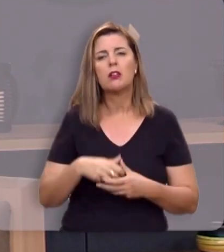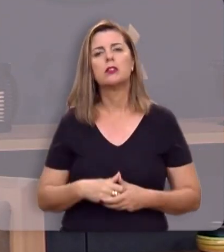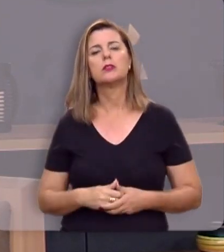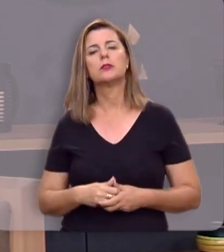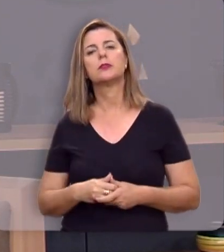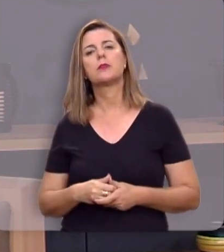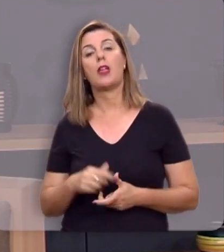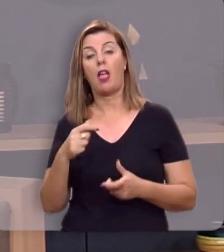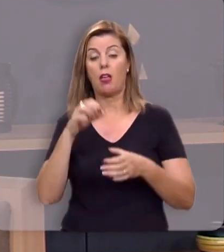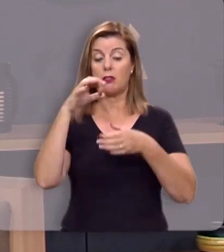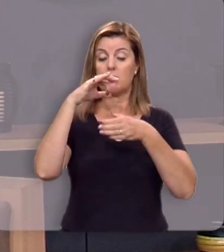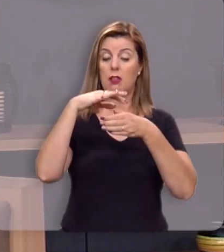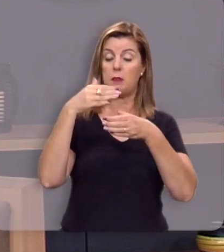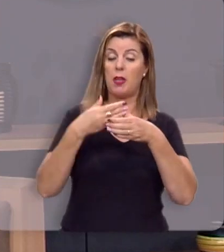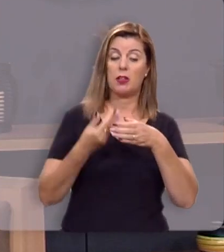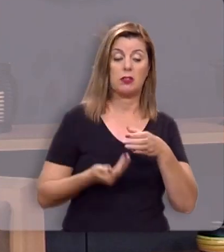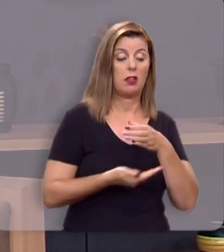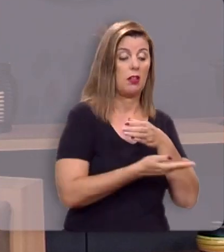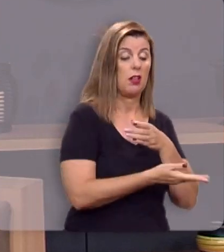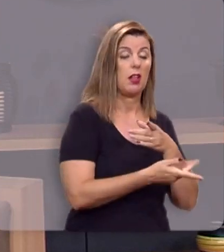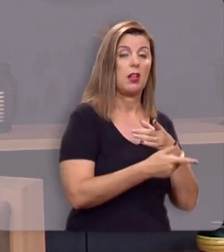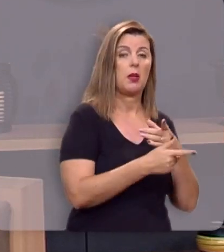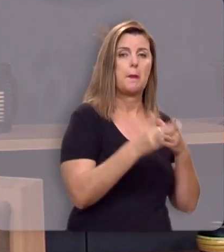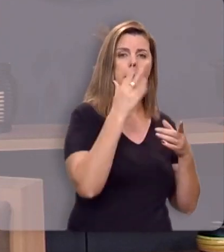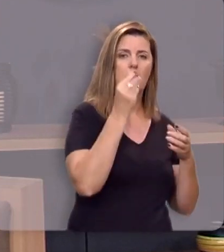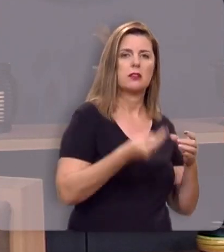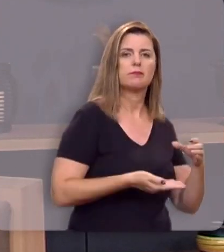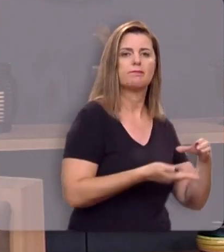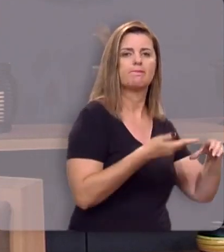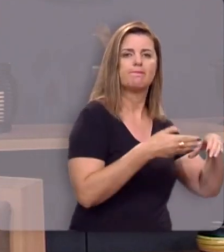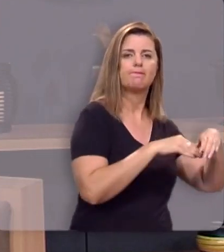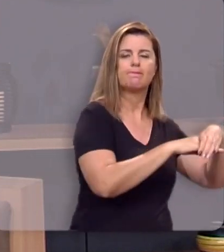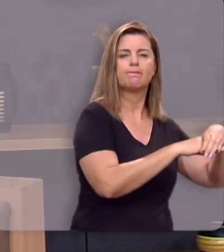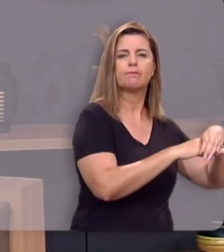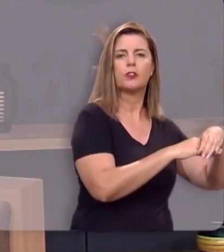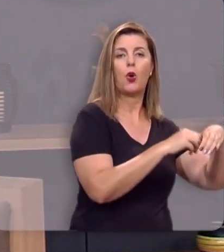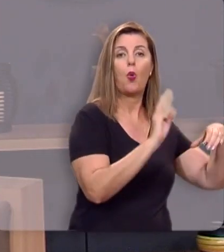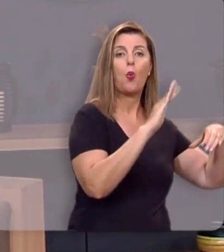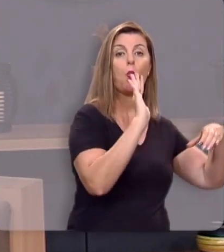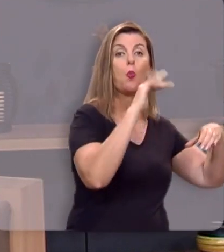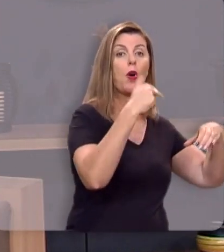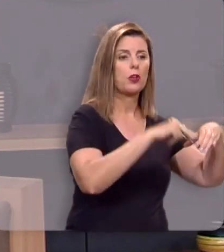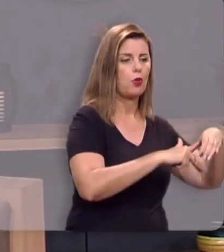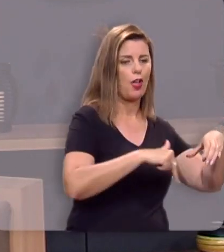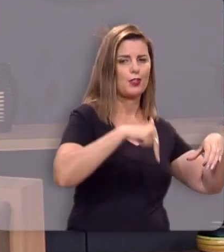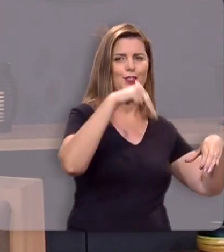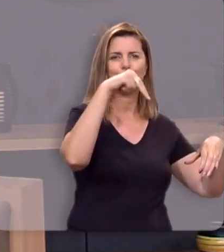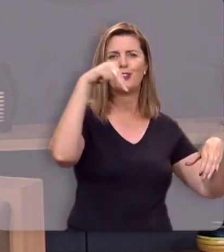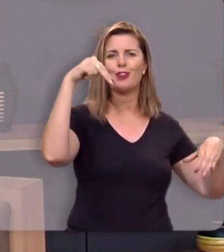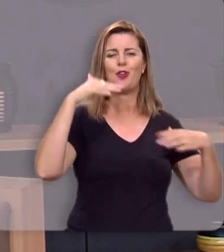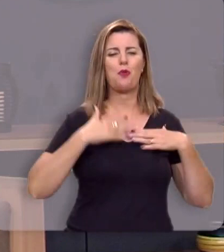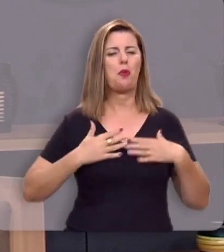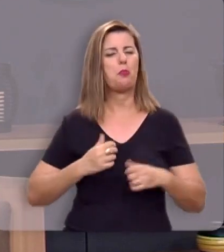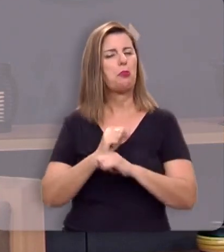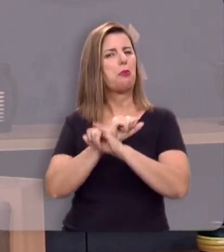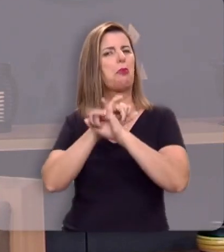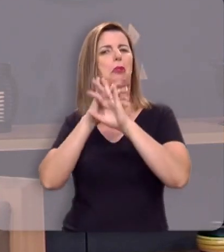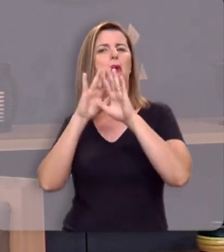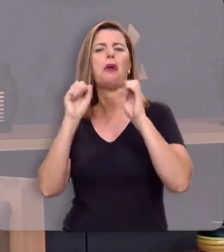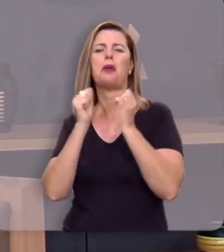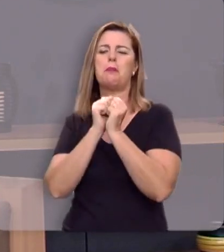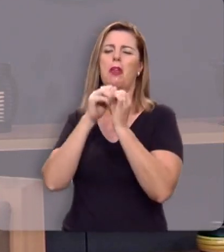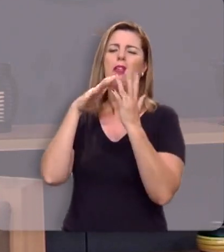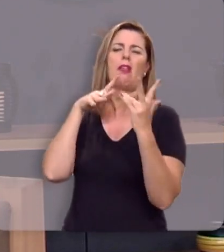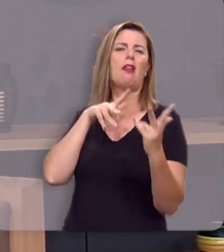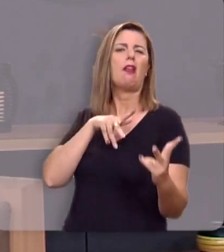e aquela semente é jogada na terra toda enrugada, mas ao ressuscitar vai ser um corpo de glória, que vai